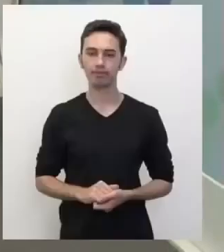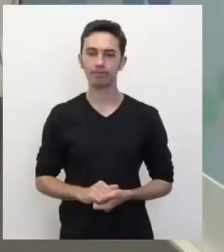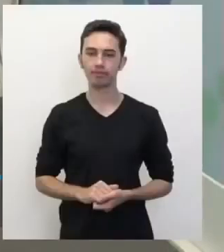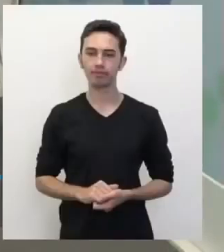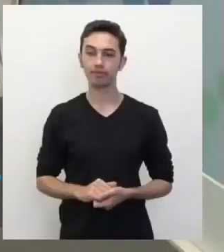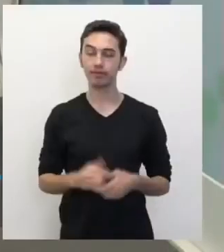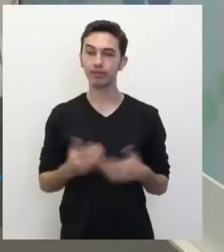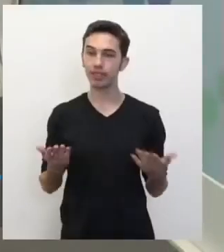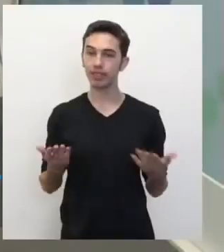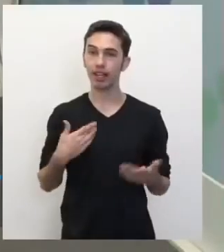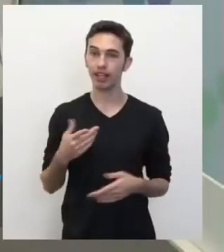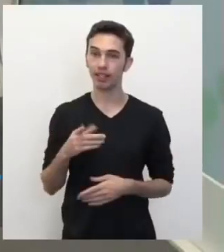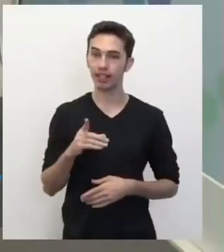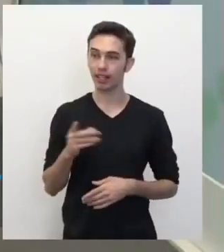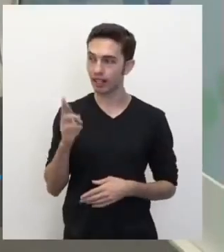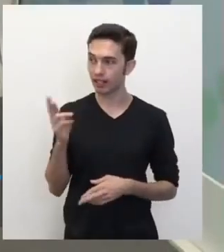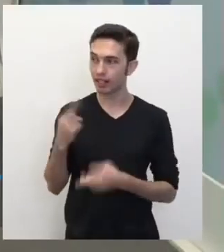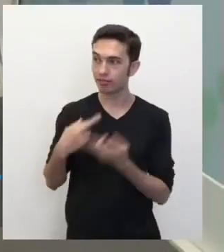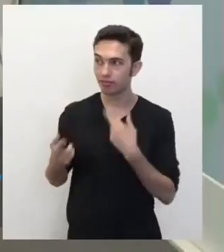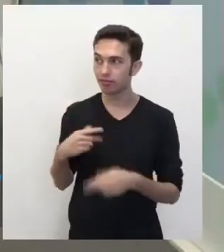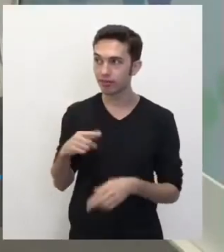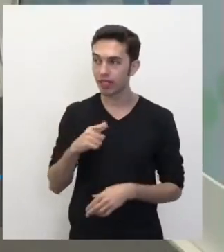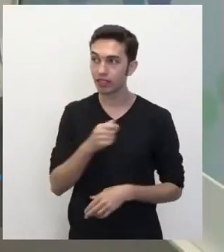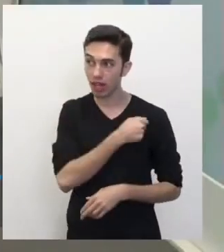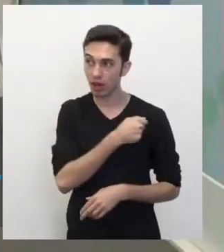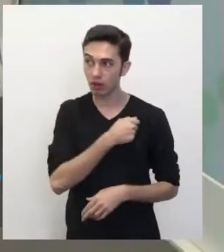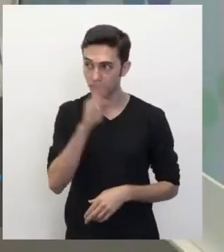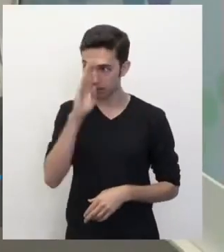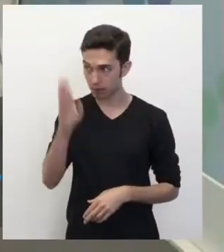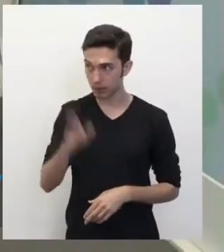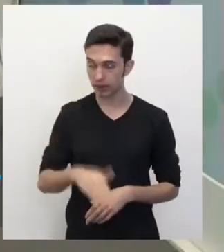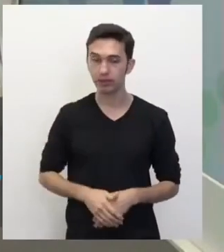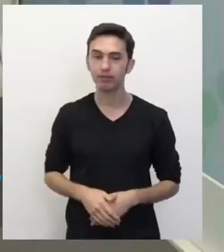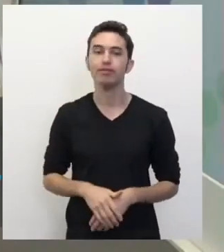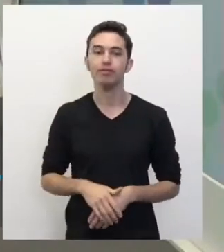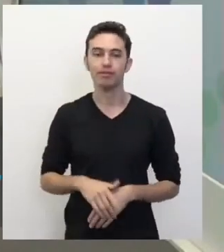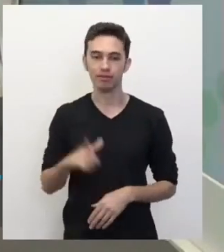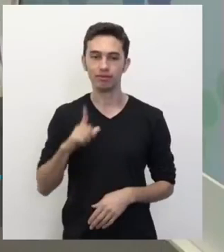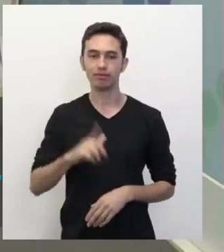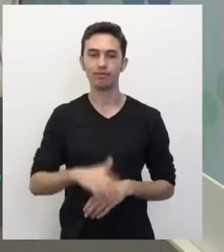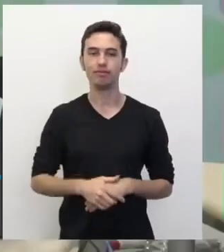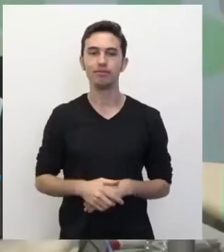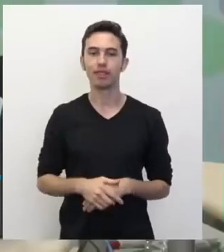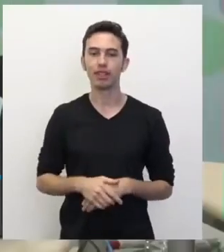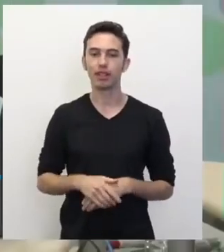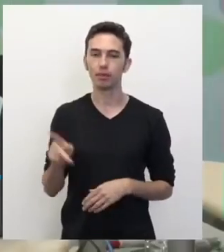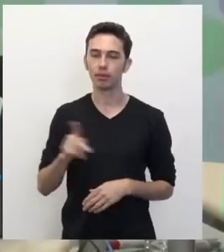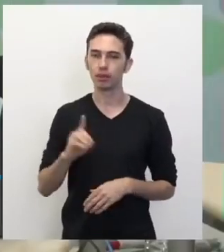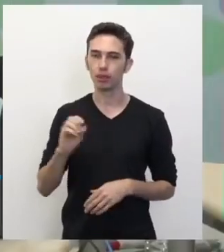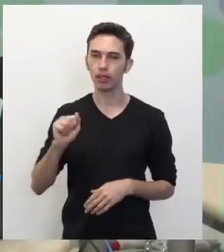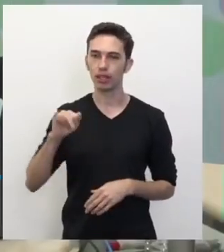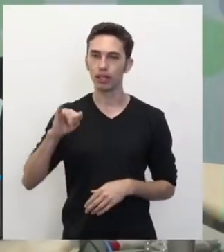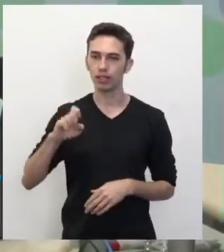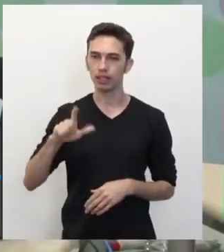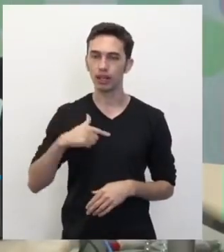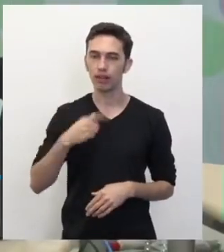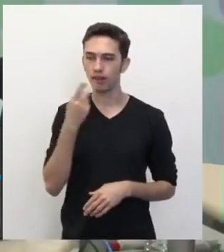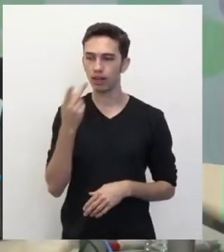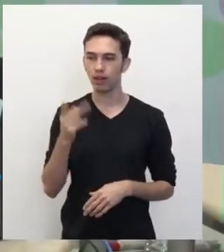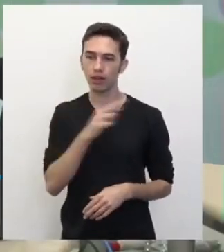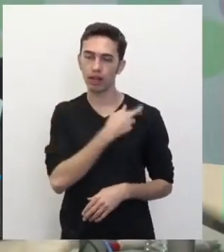E a ideia, temos respostas de Temos. alunos, principalmente? Sim. Então, oba. O Pro Daniel colocou a resposta da